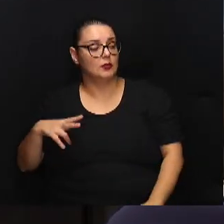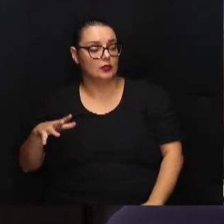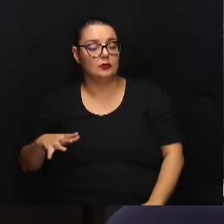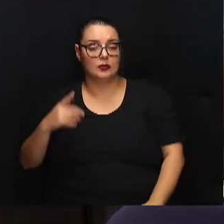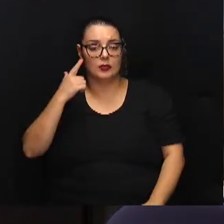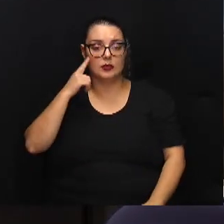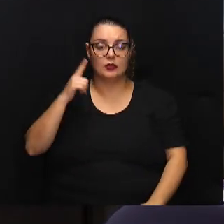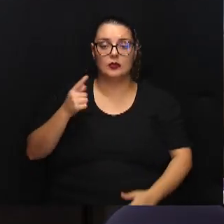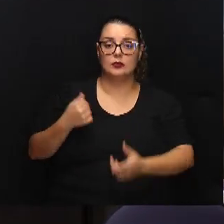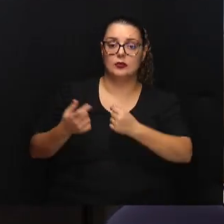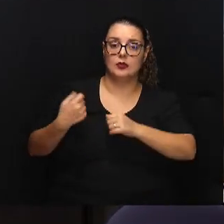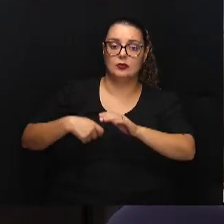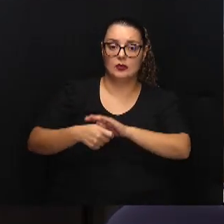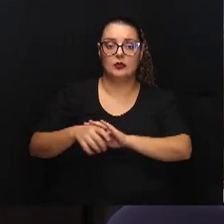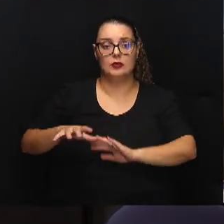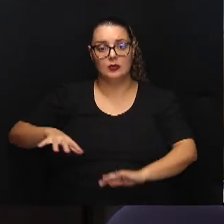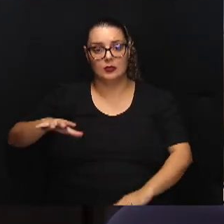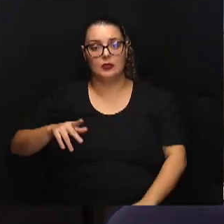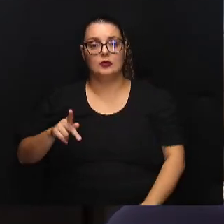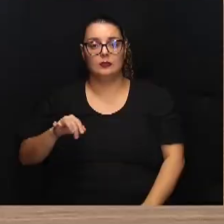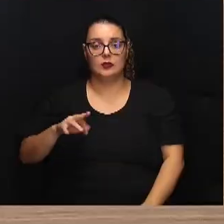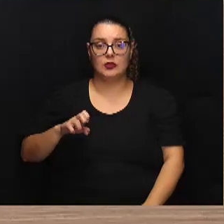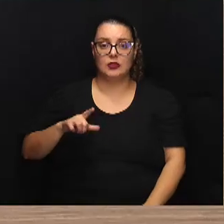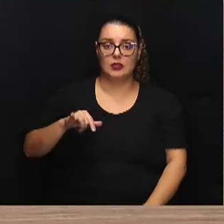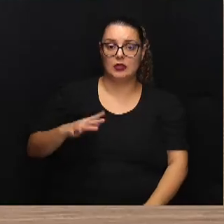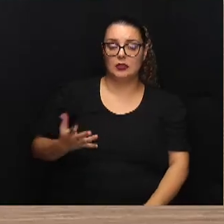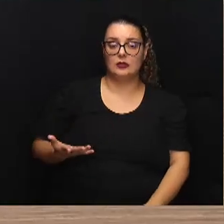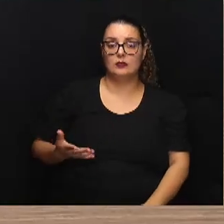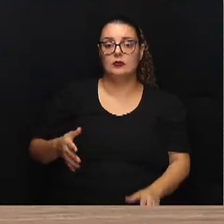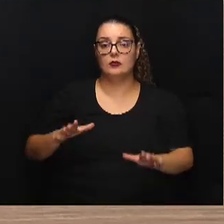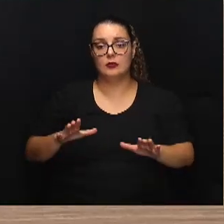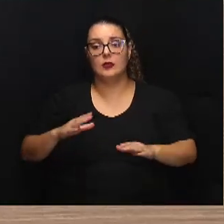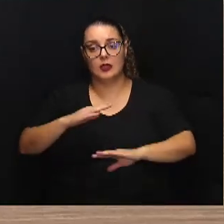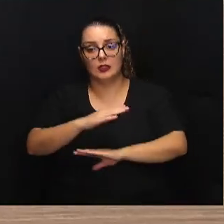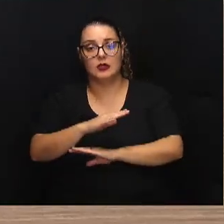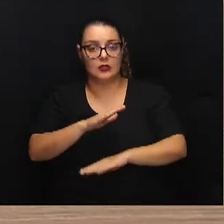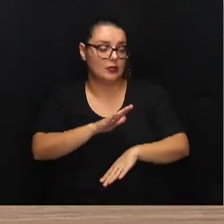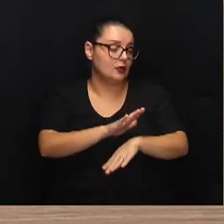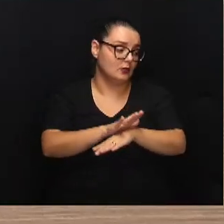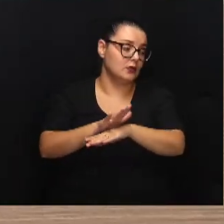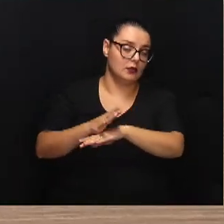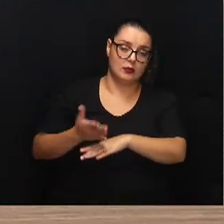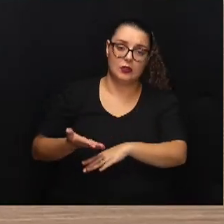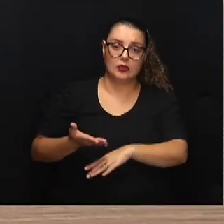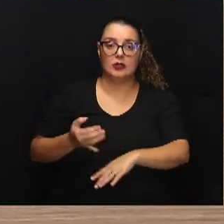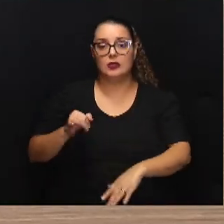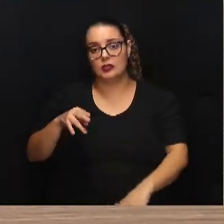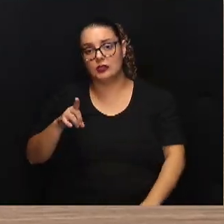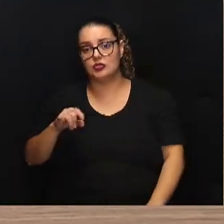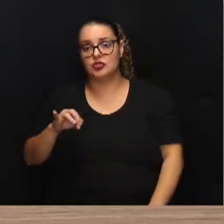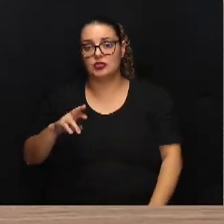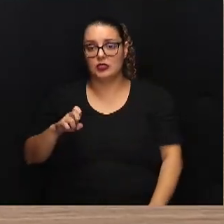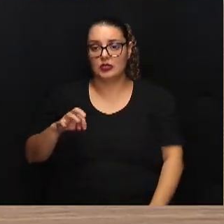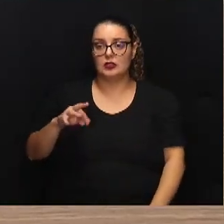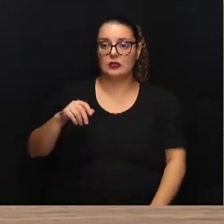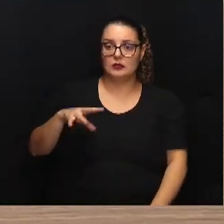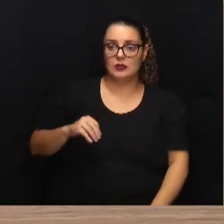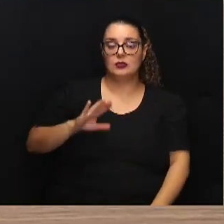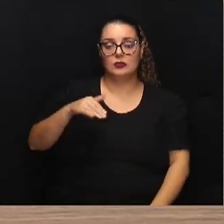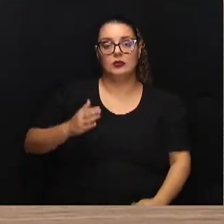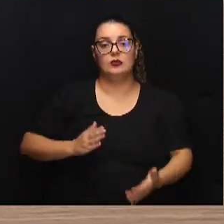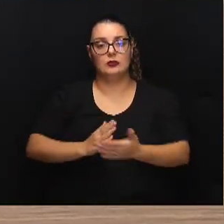obviamente, investimentos da Pirelli, mas que a Câmara ajudou indiretamente quando nós aprovamos